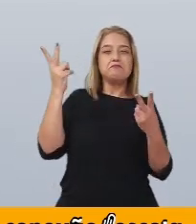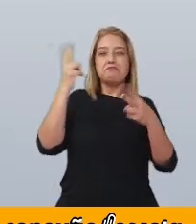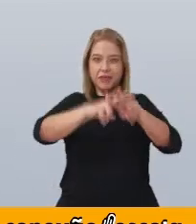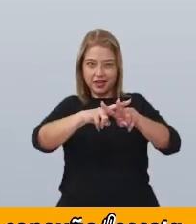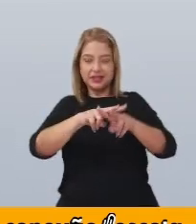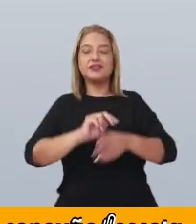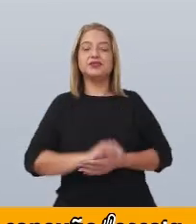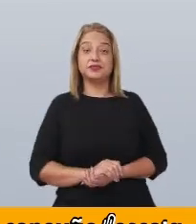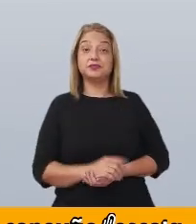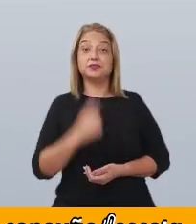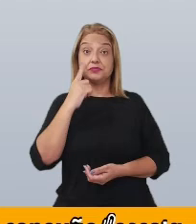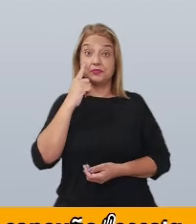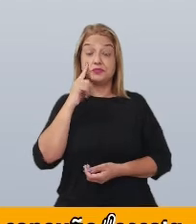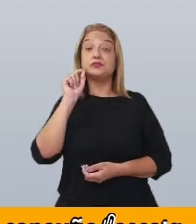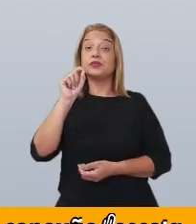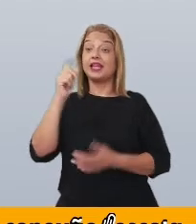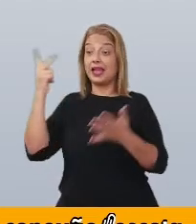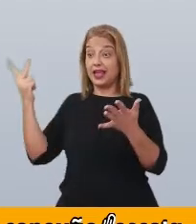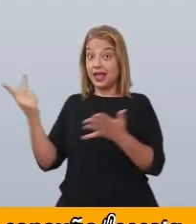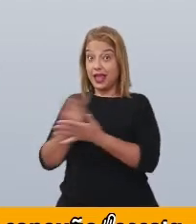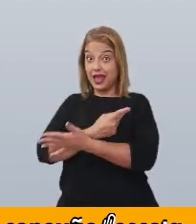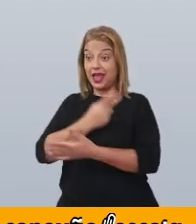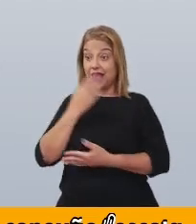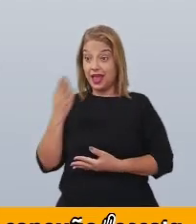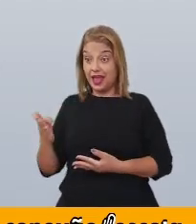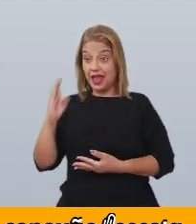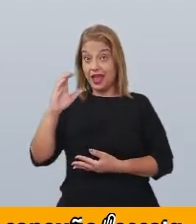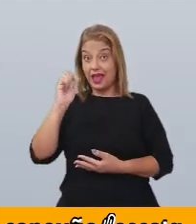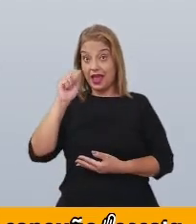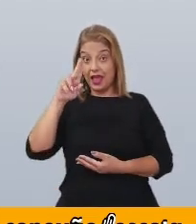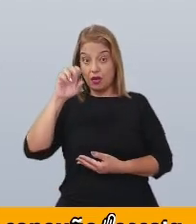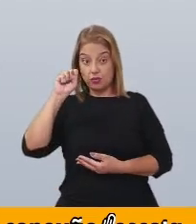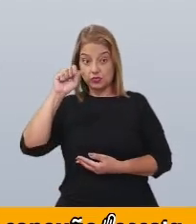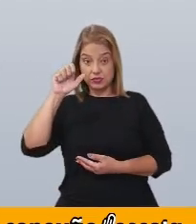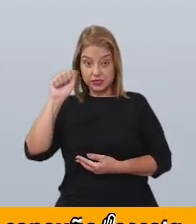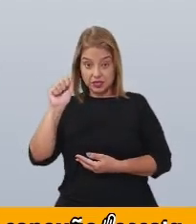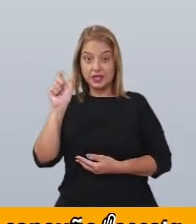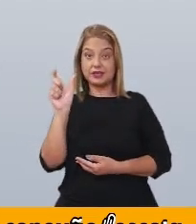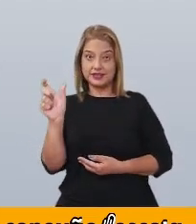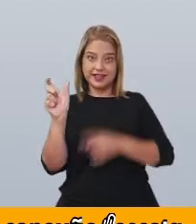a causa, que está listada nessa cor mais clara,